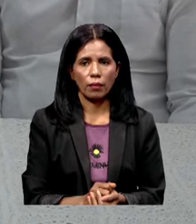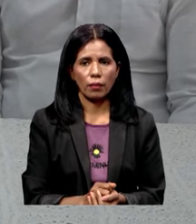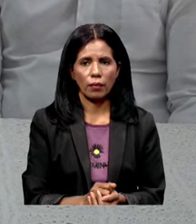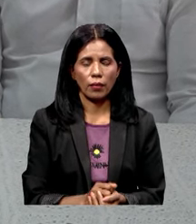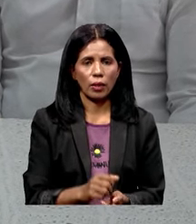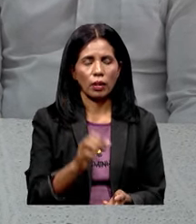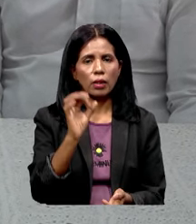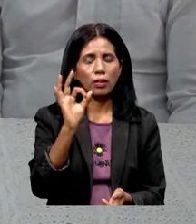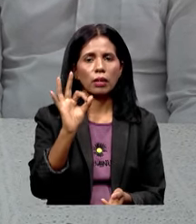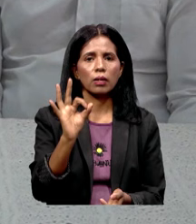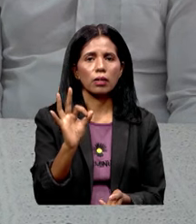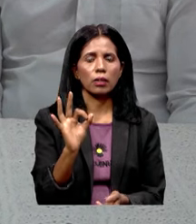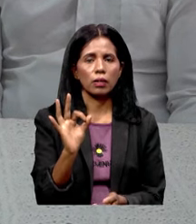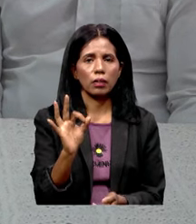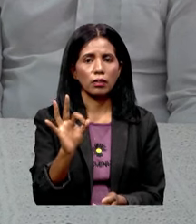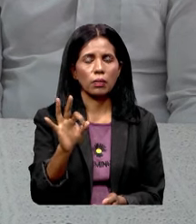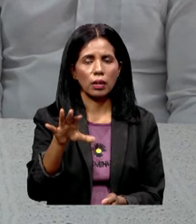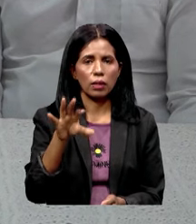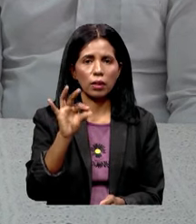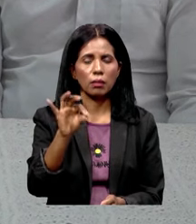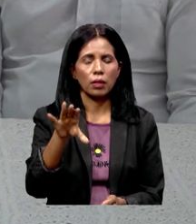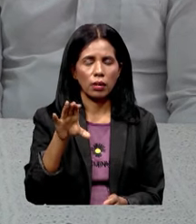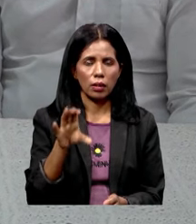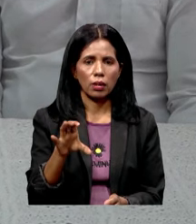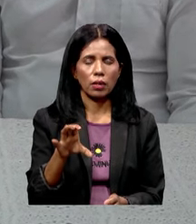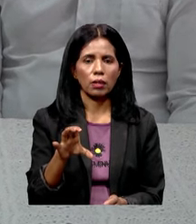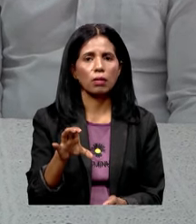990 ne mane